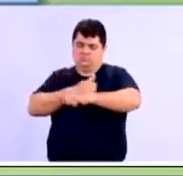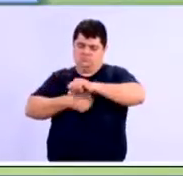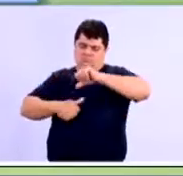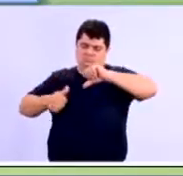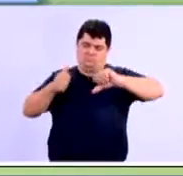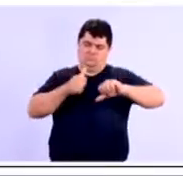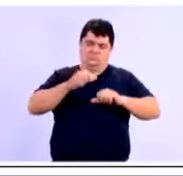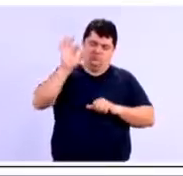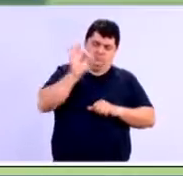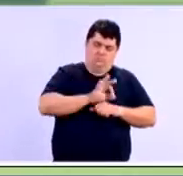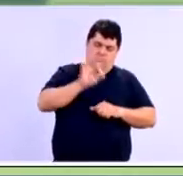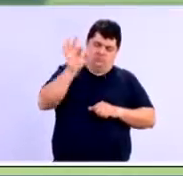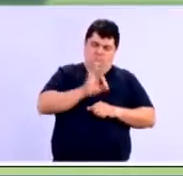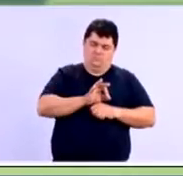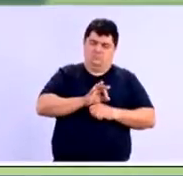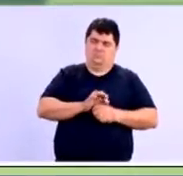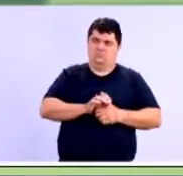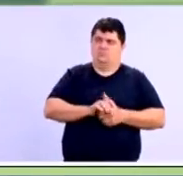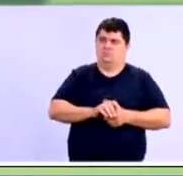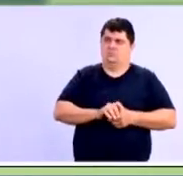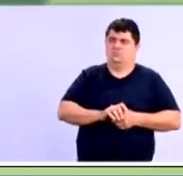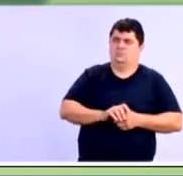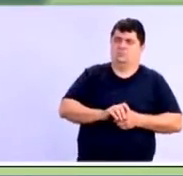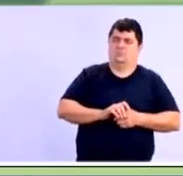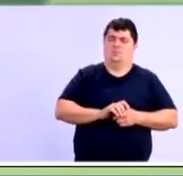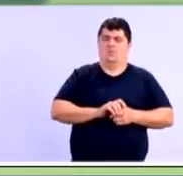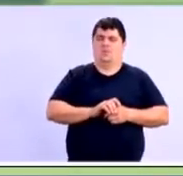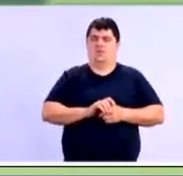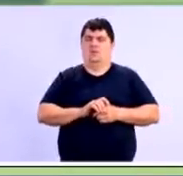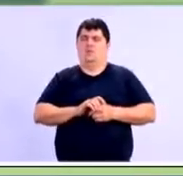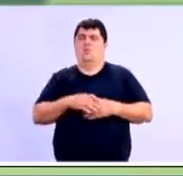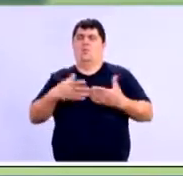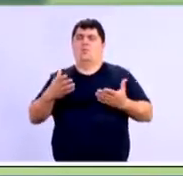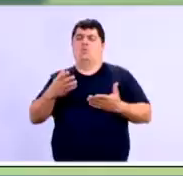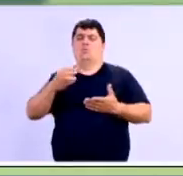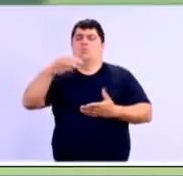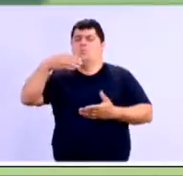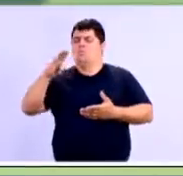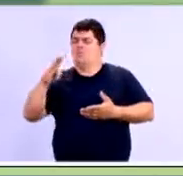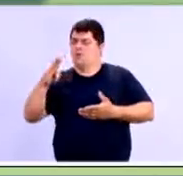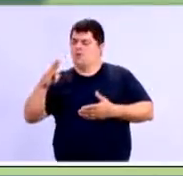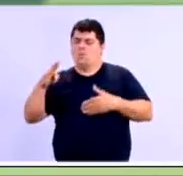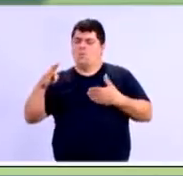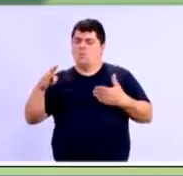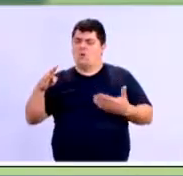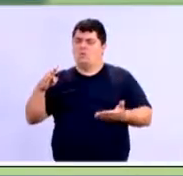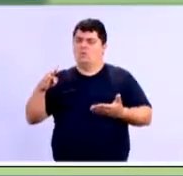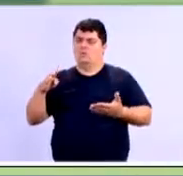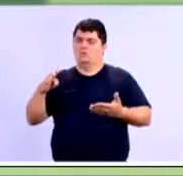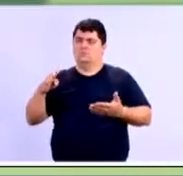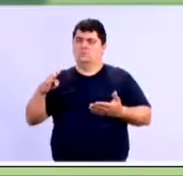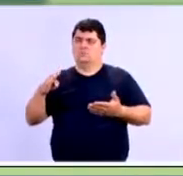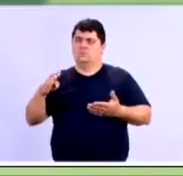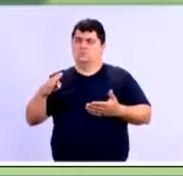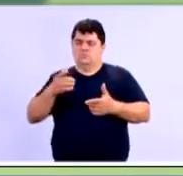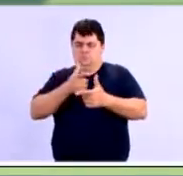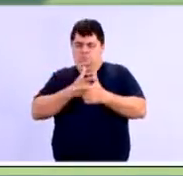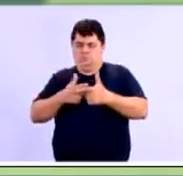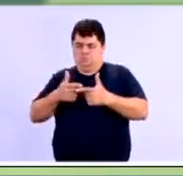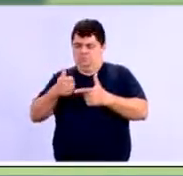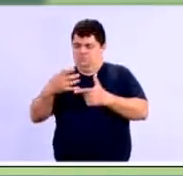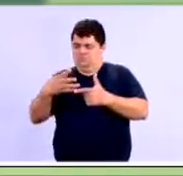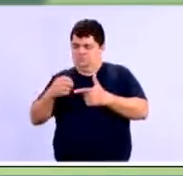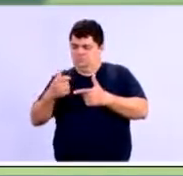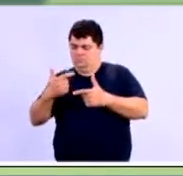colocando o percentual. Então, qual seria a minha margem bruta? Quando eu peguei o meu resultado bruto, dividi pelas